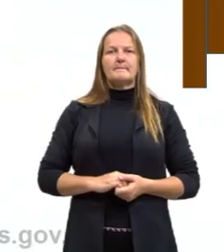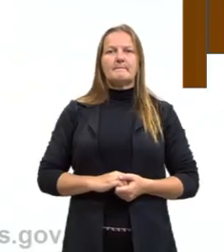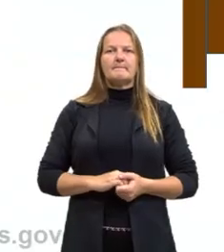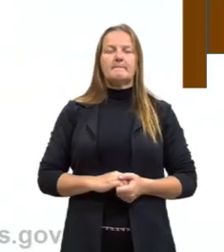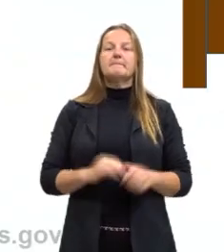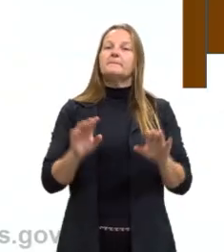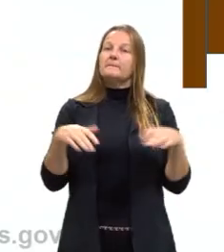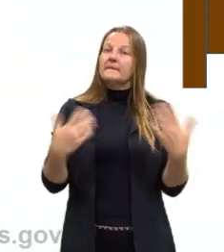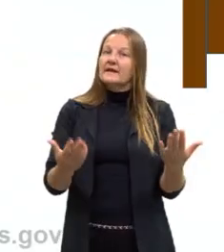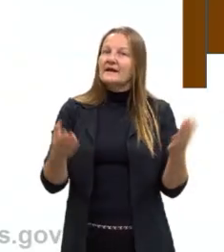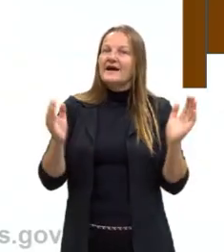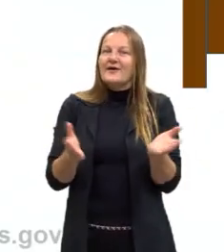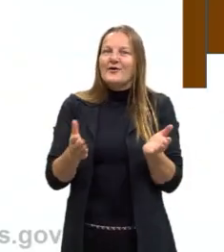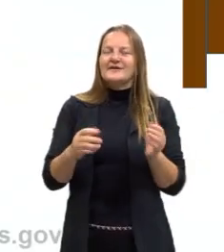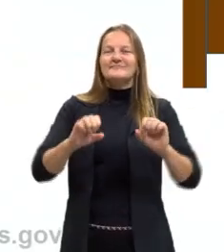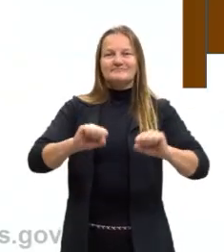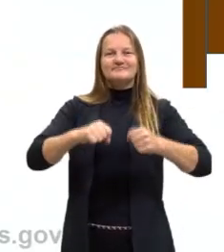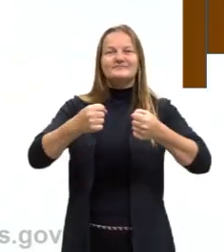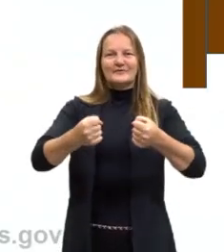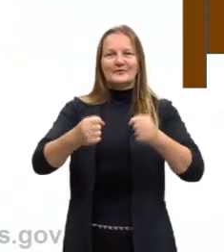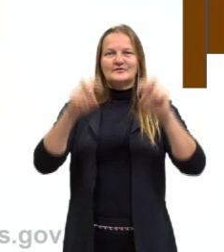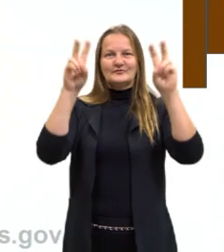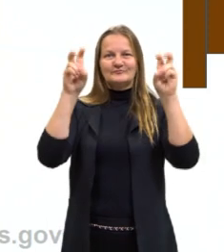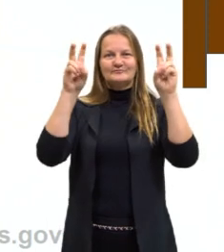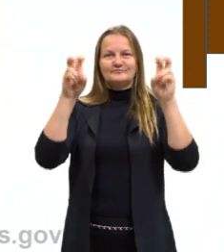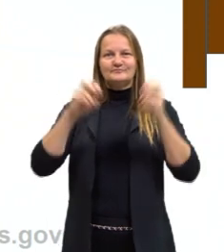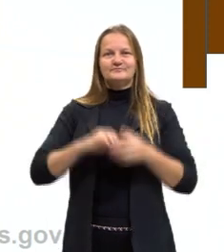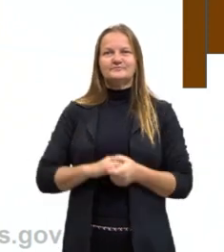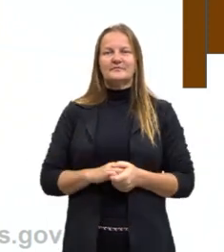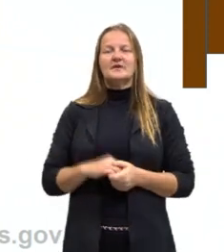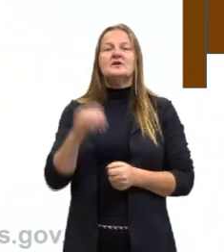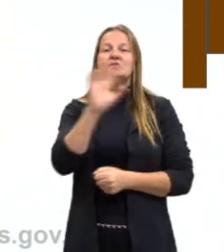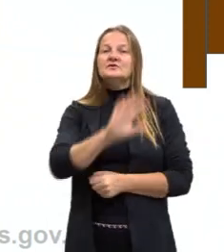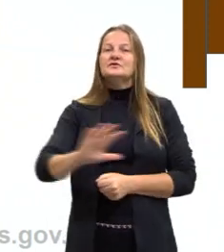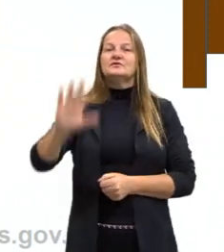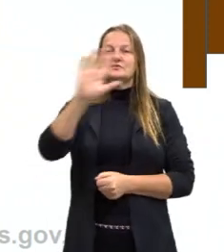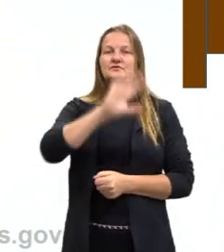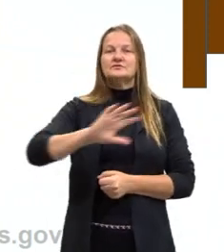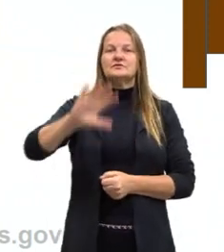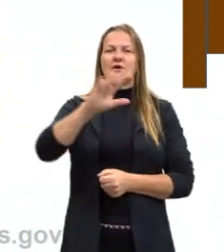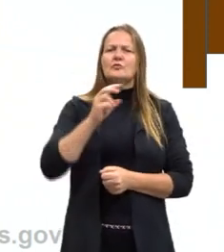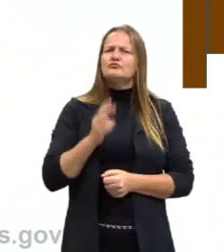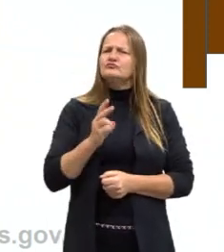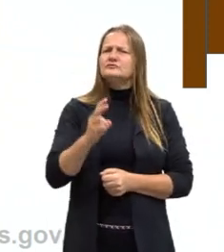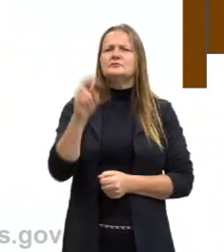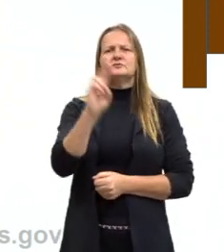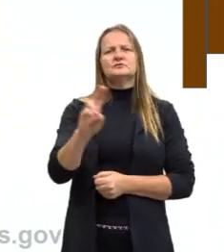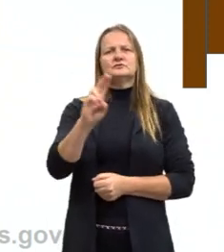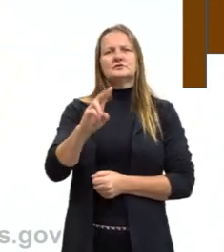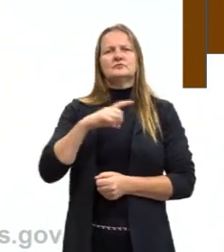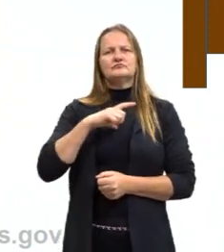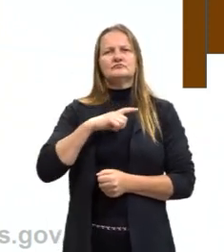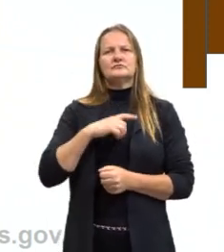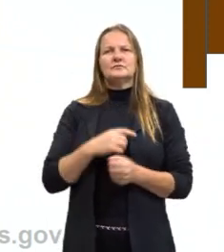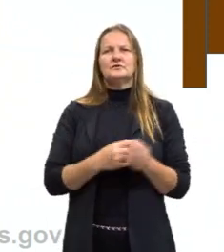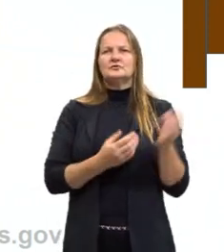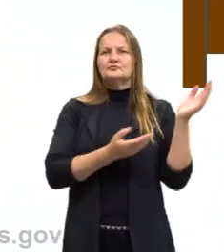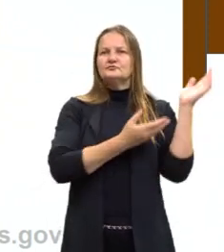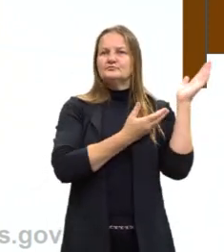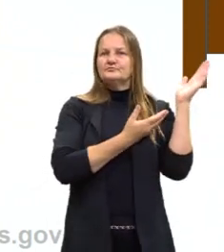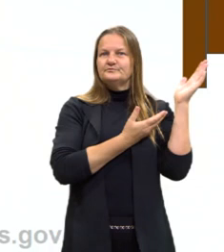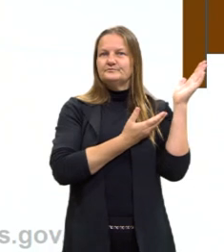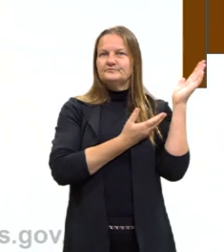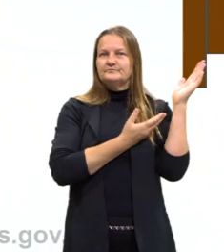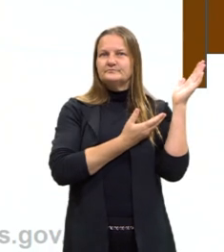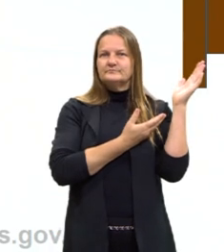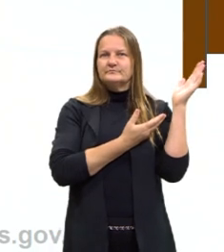é bom agora sobre as forças né a gente pode no geral tá sempre usar esse esquema aqui para facilitar